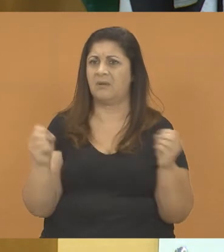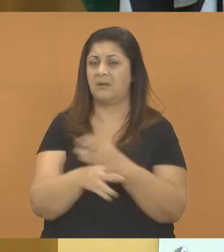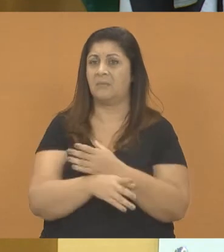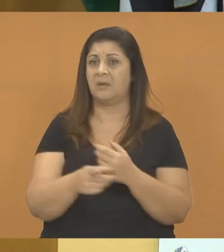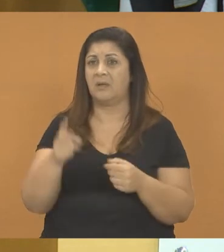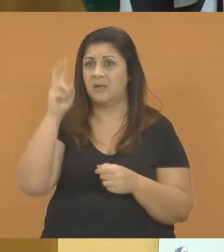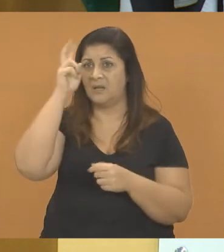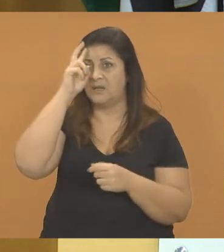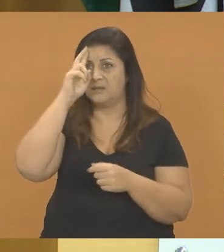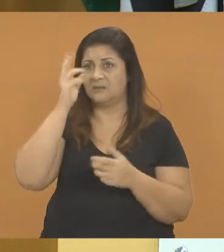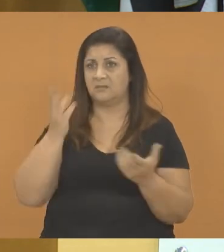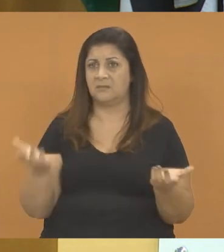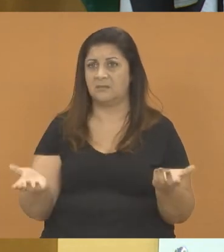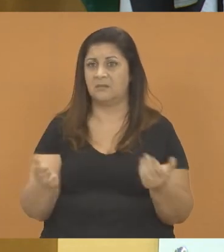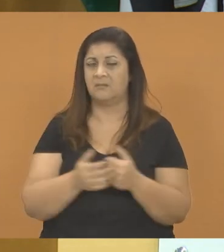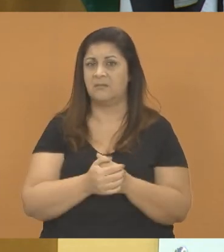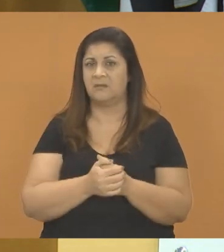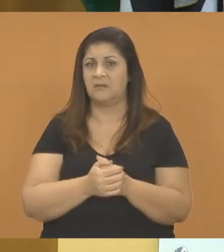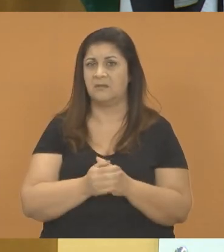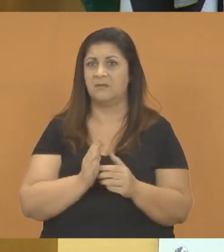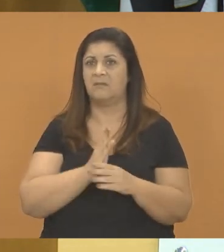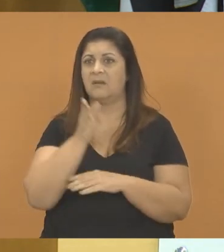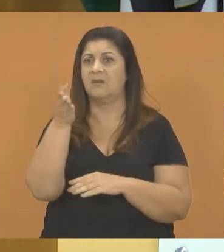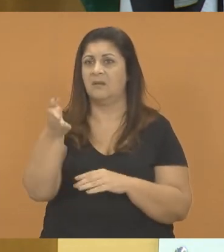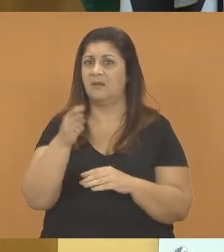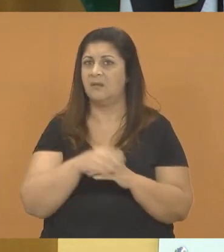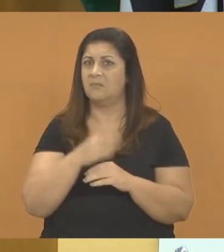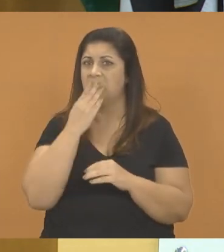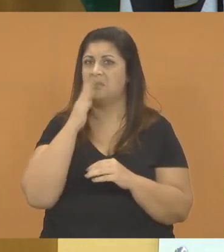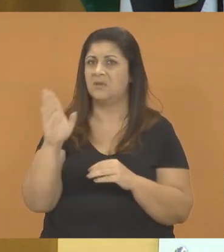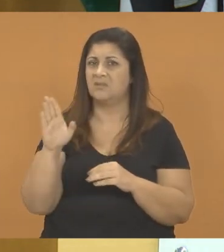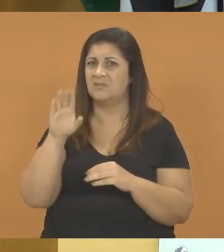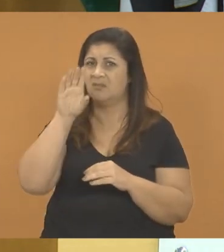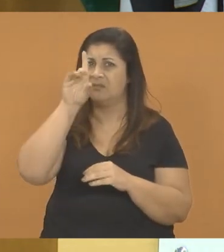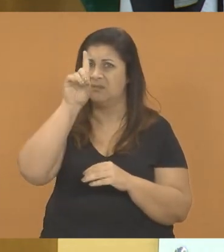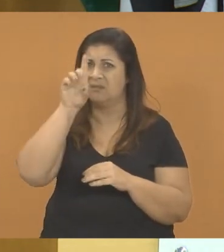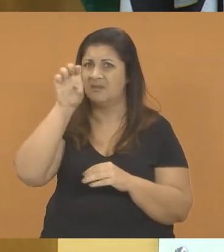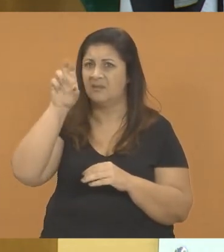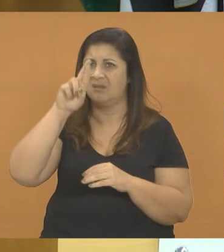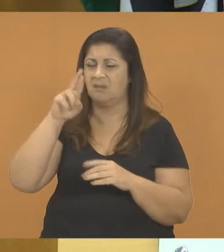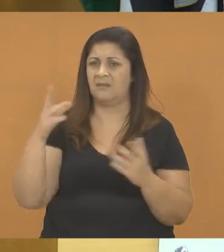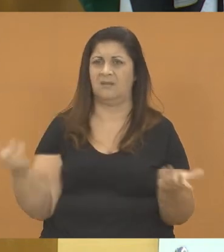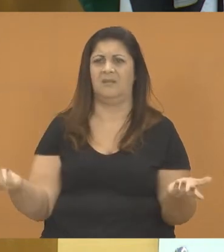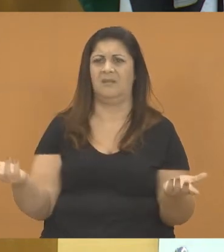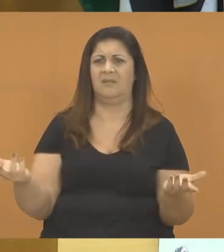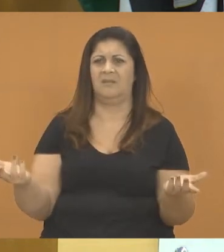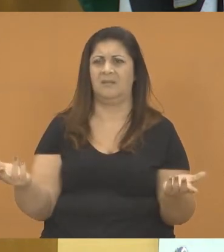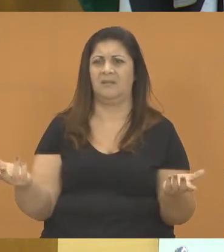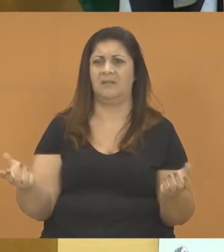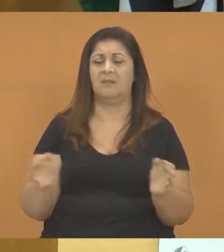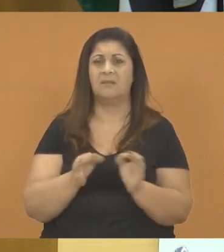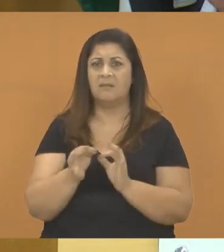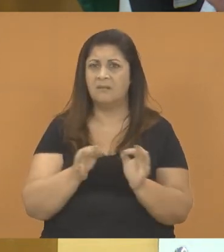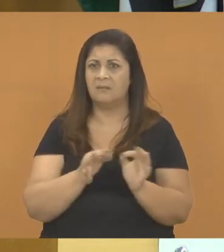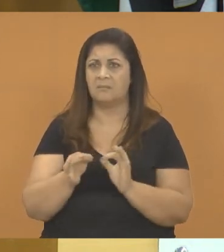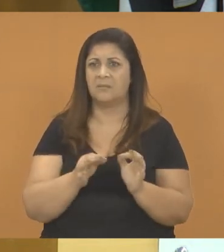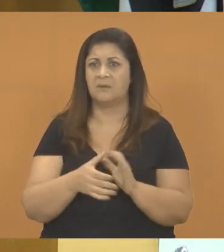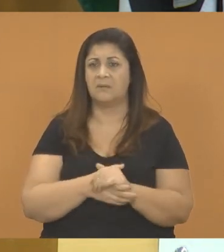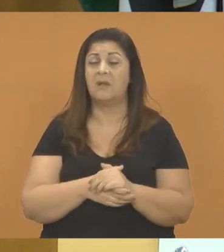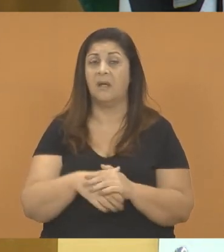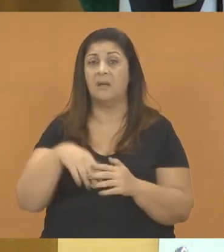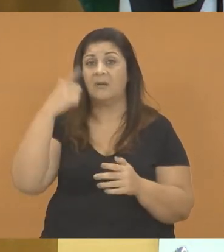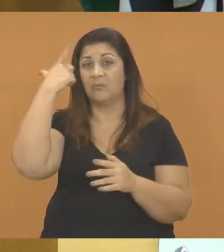segunda feira vai lá senão não dr pedia autorização para a colocação de semáforo fizeram uma autorização ainda bem que